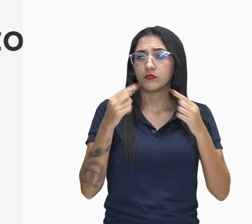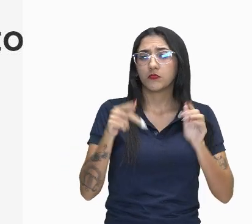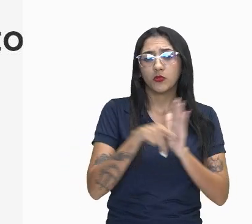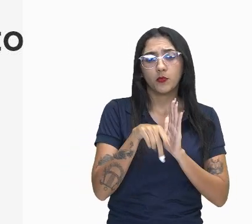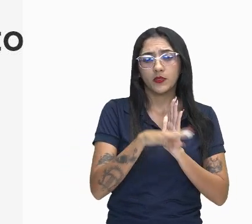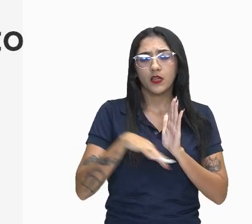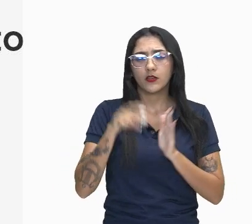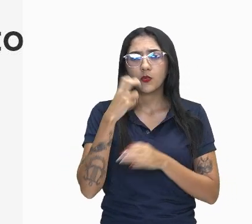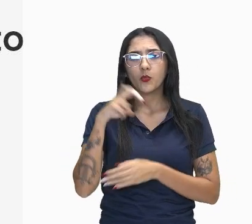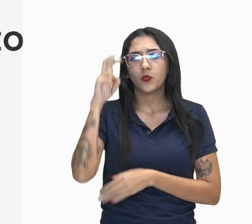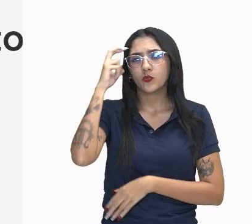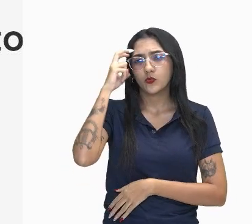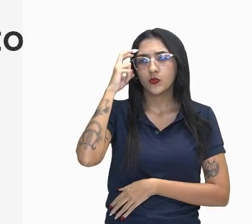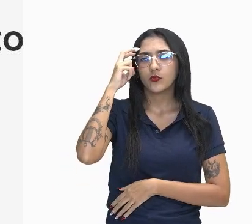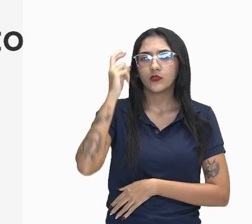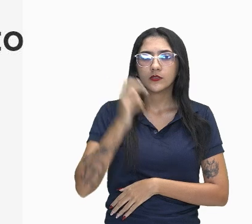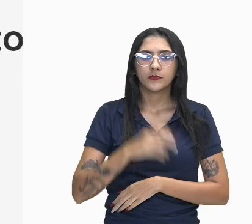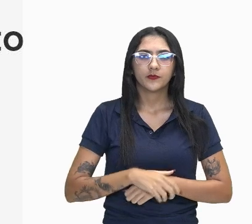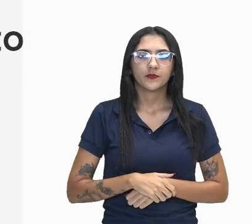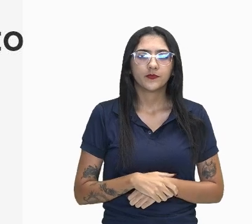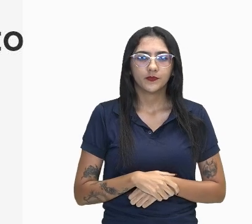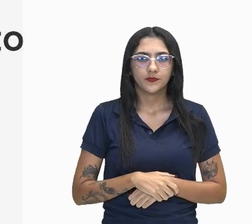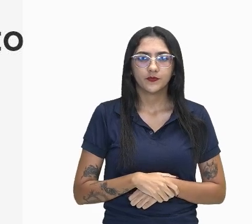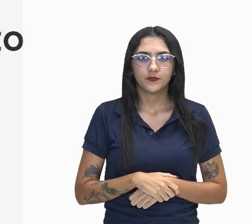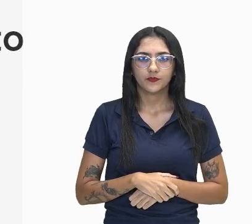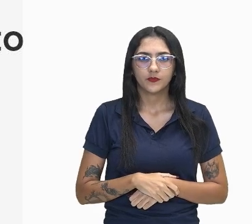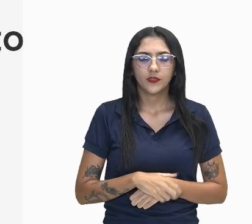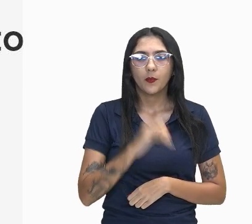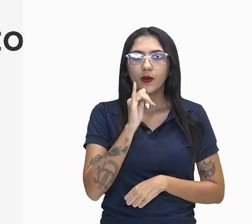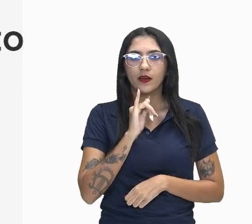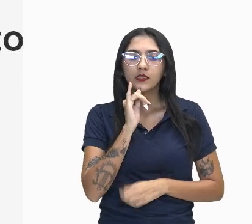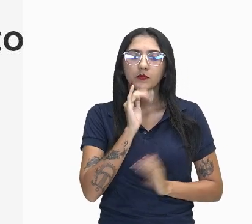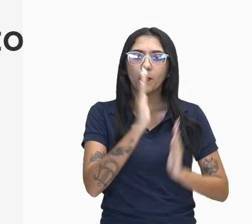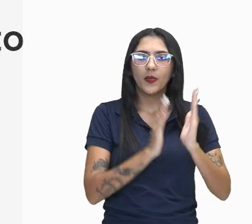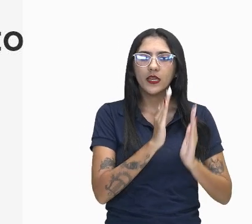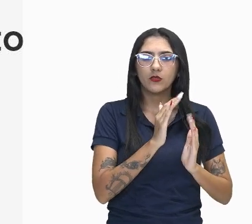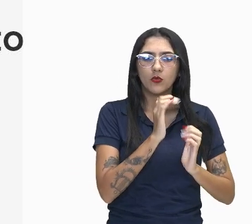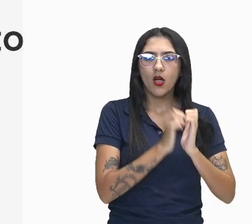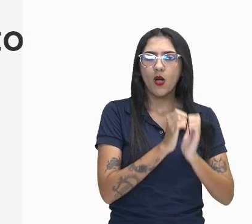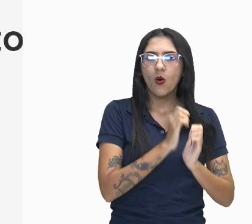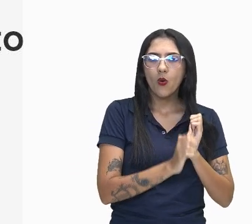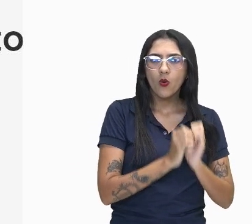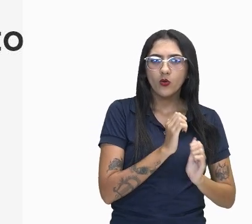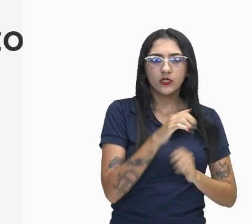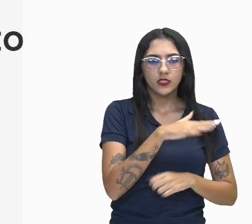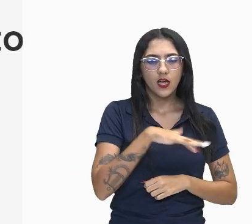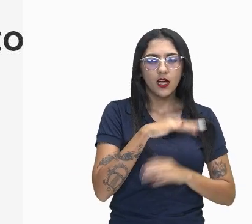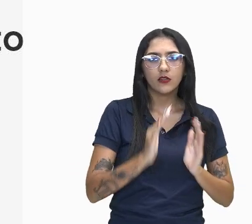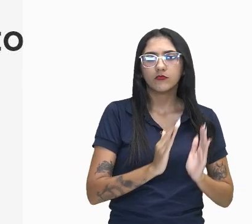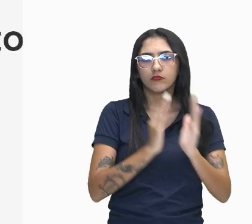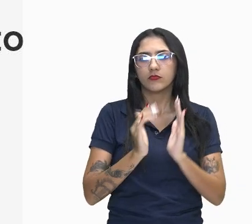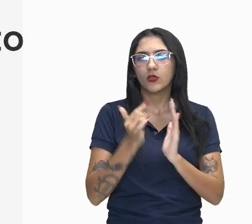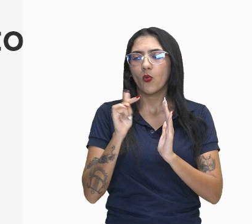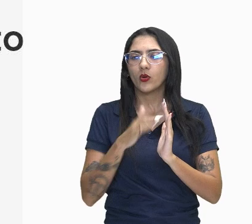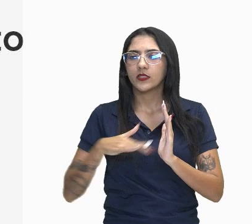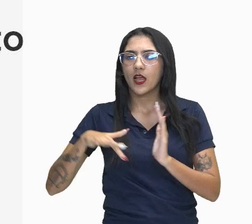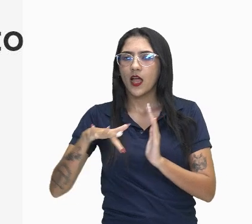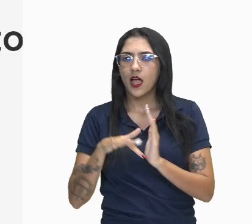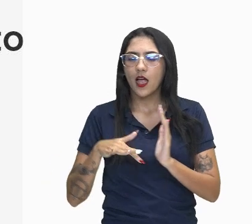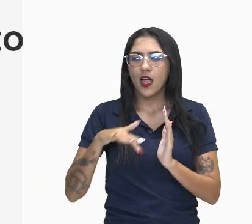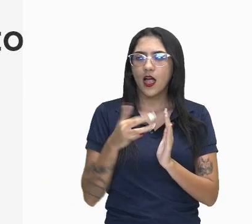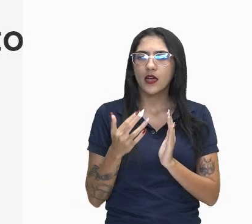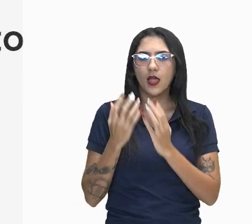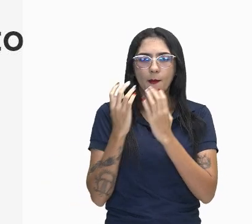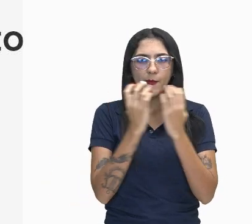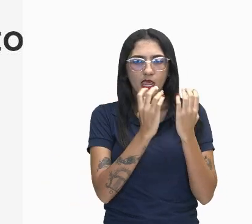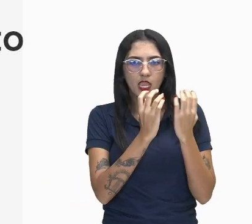dessas culturas, desses cultivos. Um período eu vou plantar arroz em uma área, no outro local eu vou plantar milho e eu